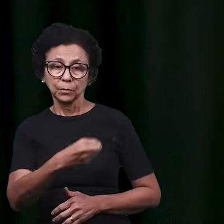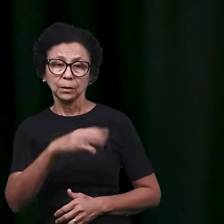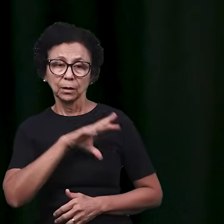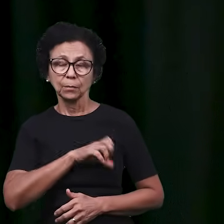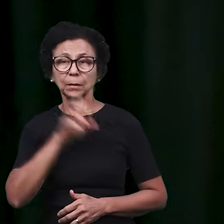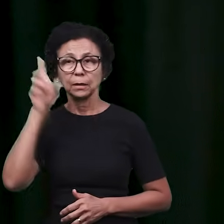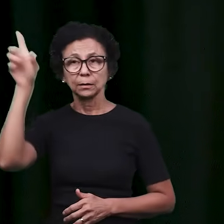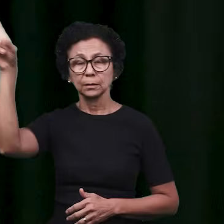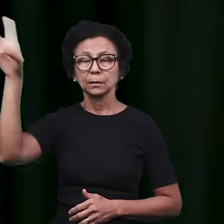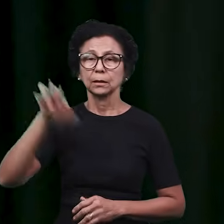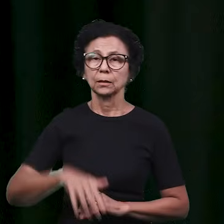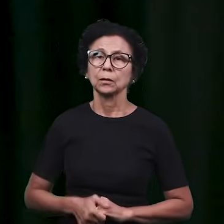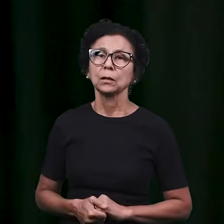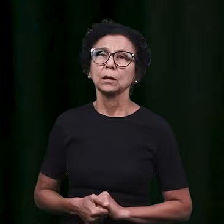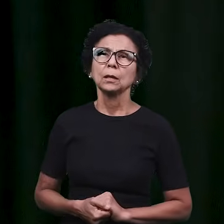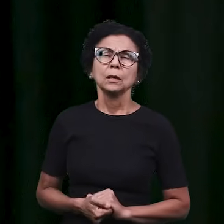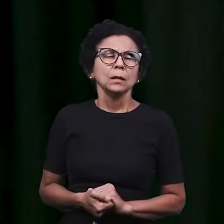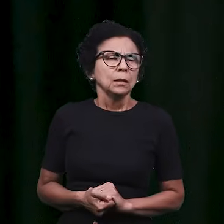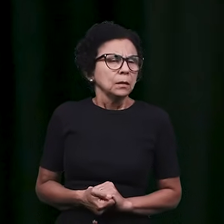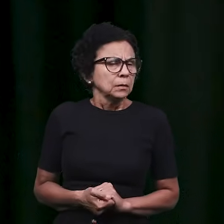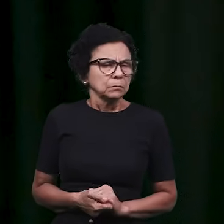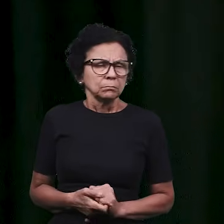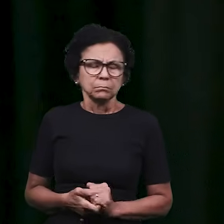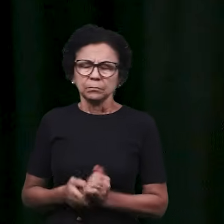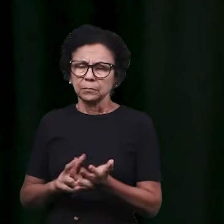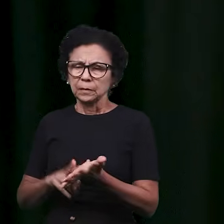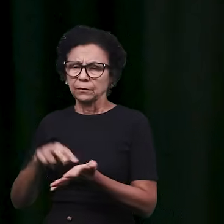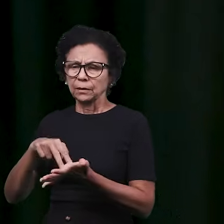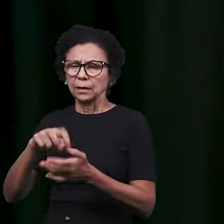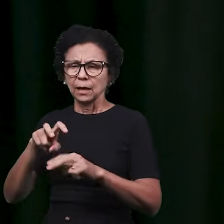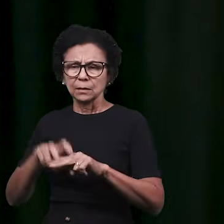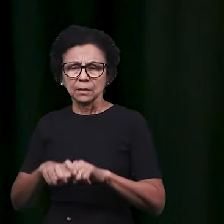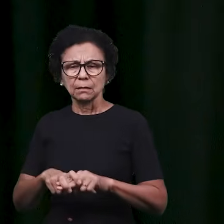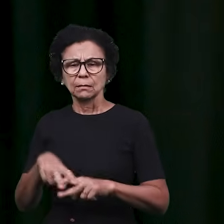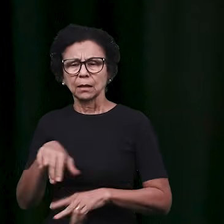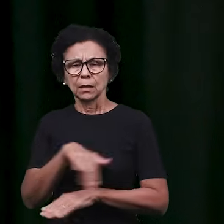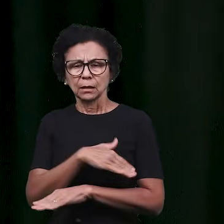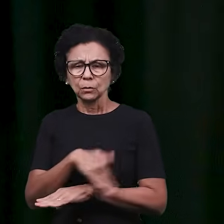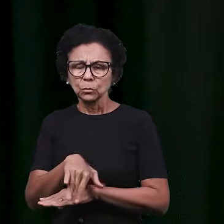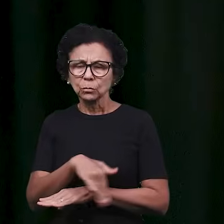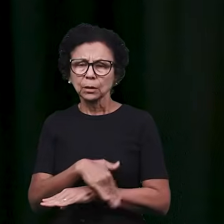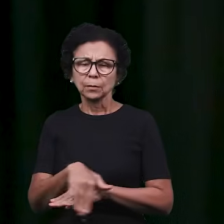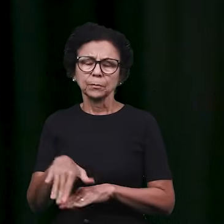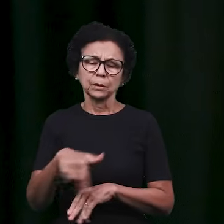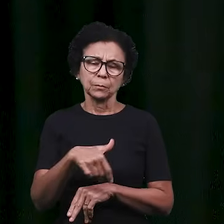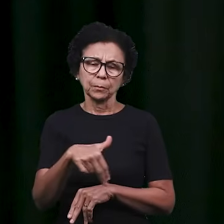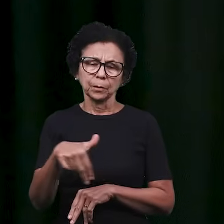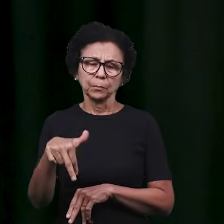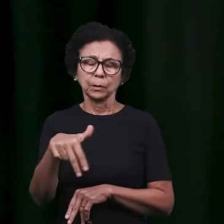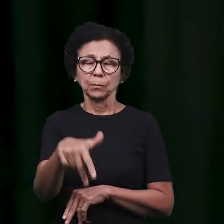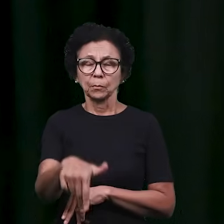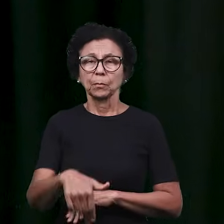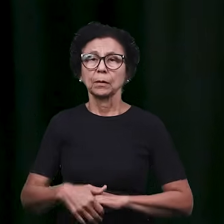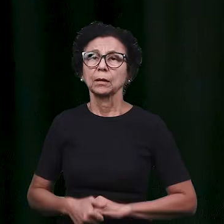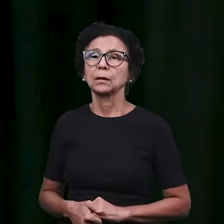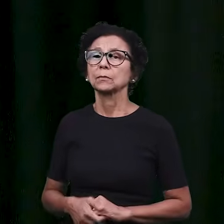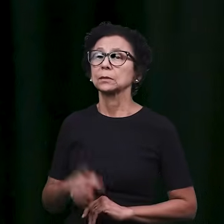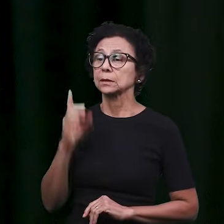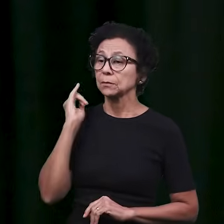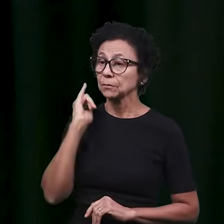levantar, quando você se assentar. No caminho. Quando você estiver no caminho com ele, fala dessas coisas. Fala quem é o seu